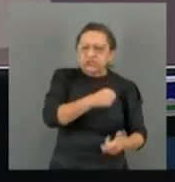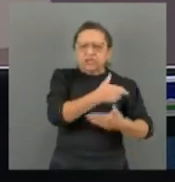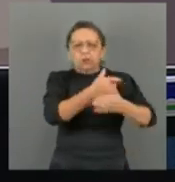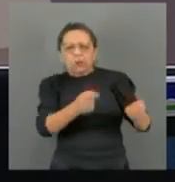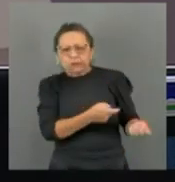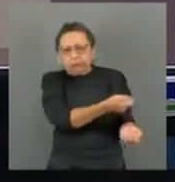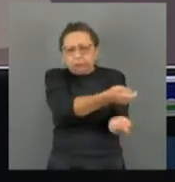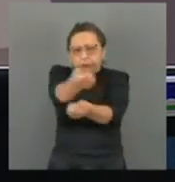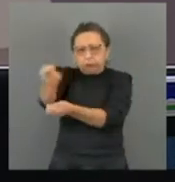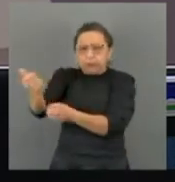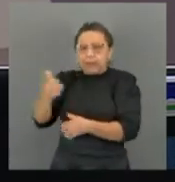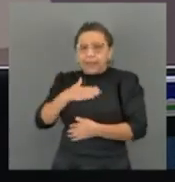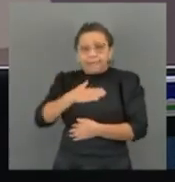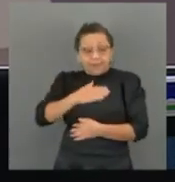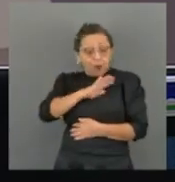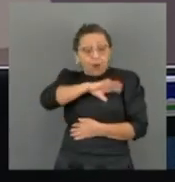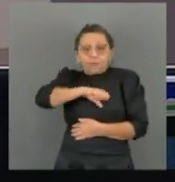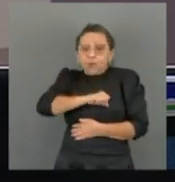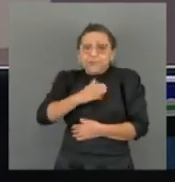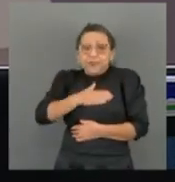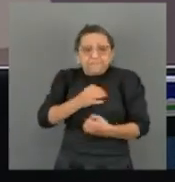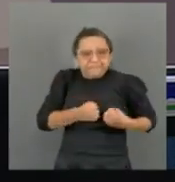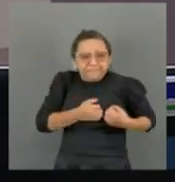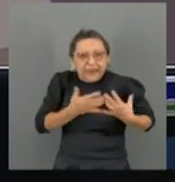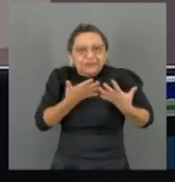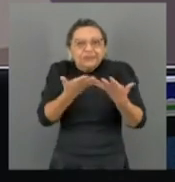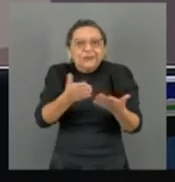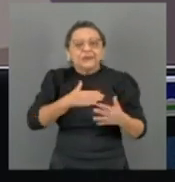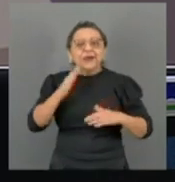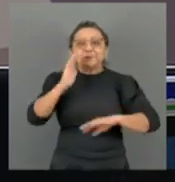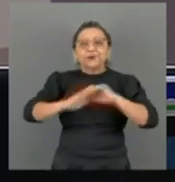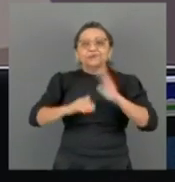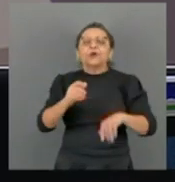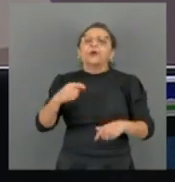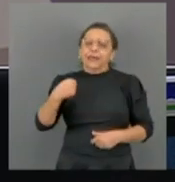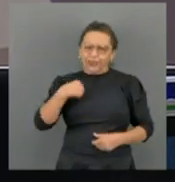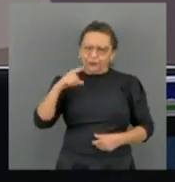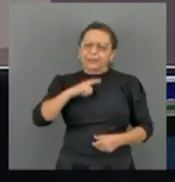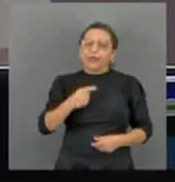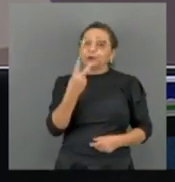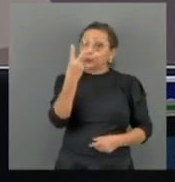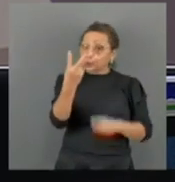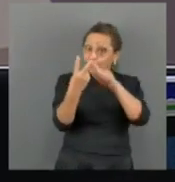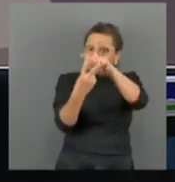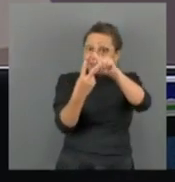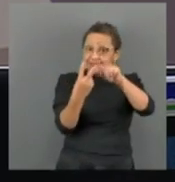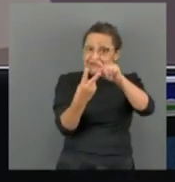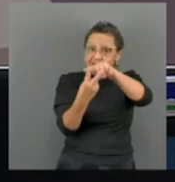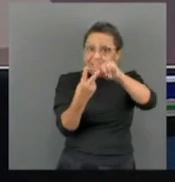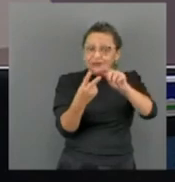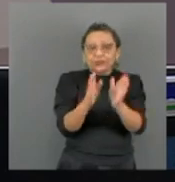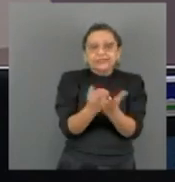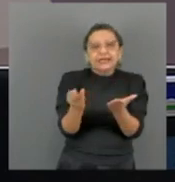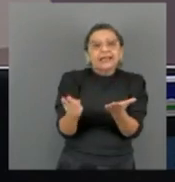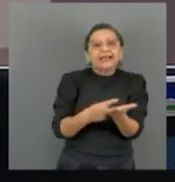minha paixão, é minha profissão. Eu tenho escrito 2 livros nos últimos